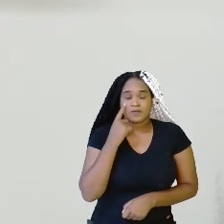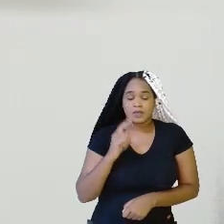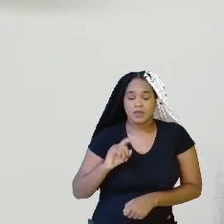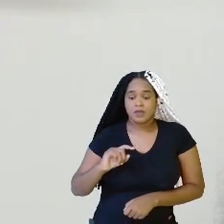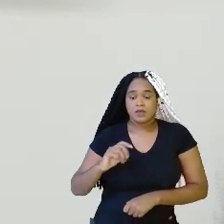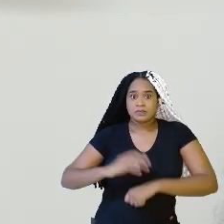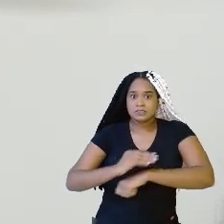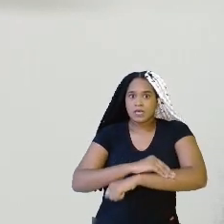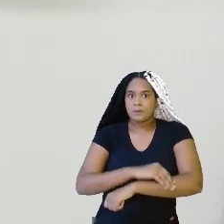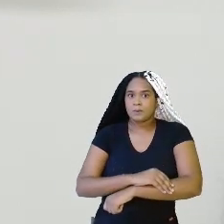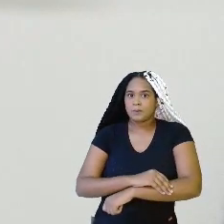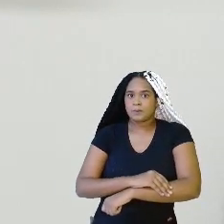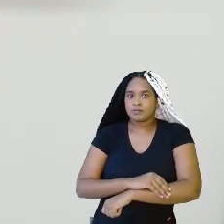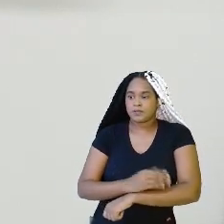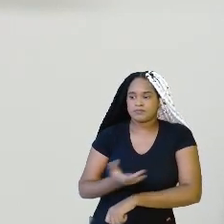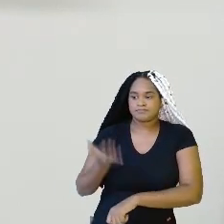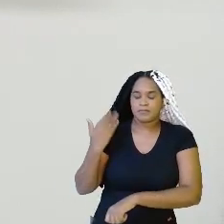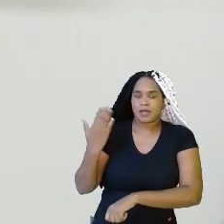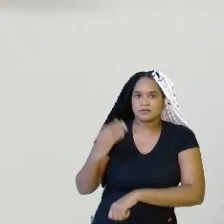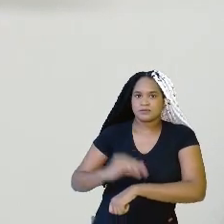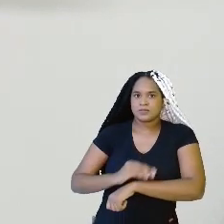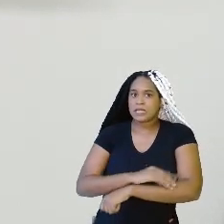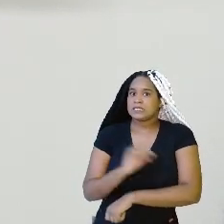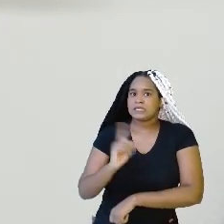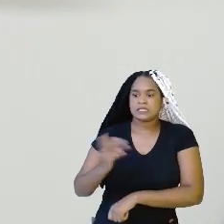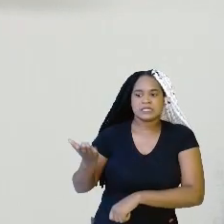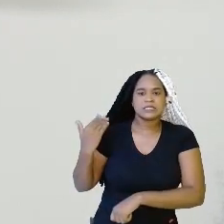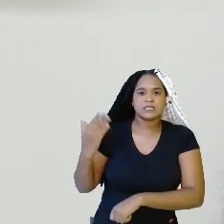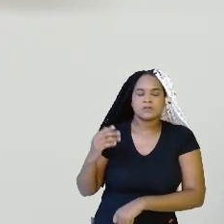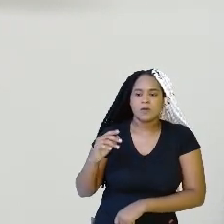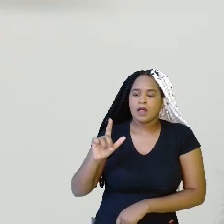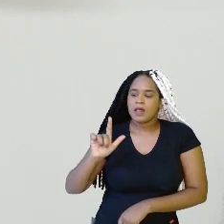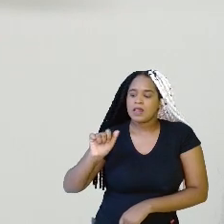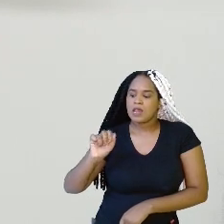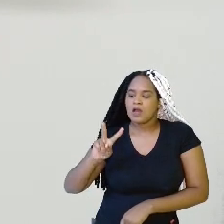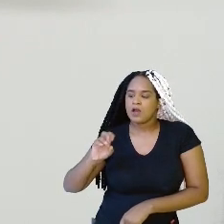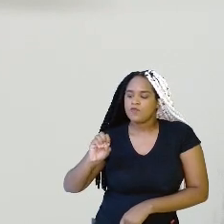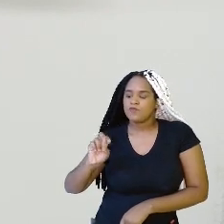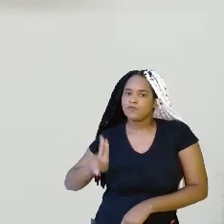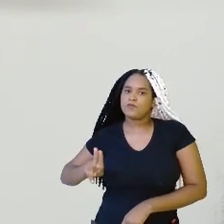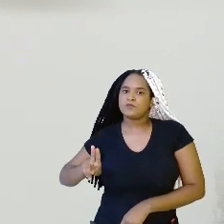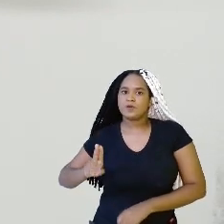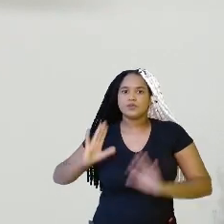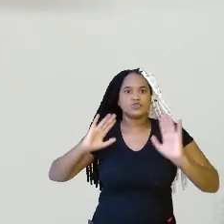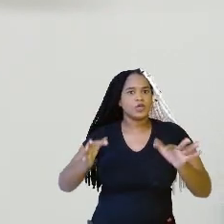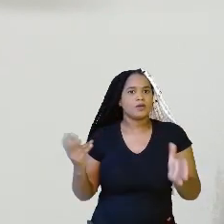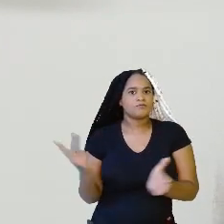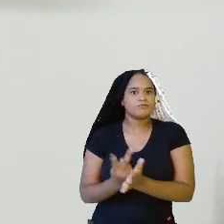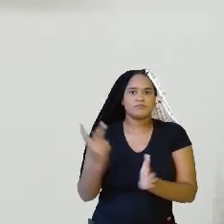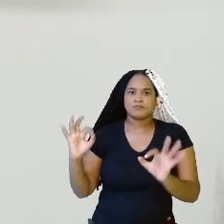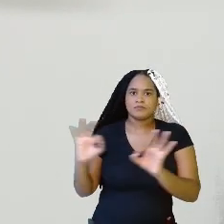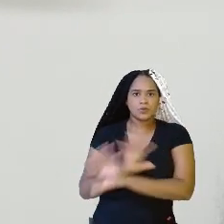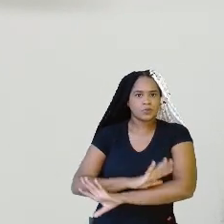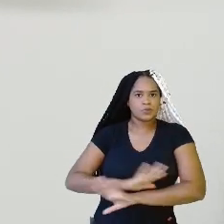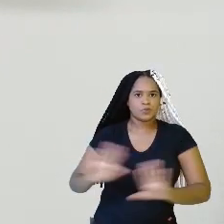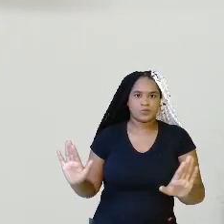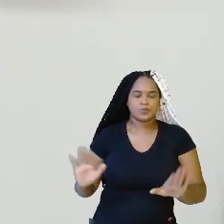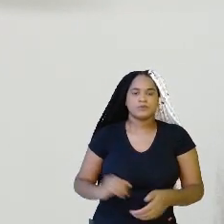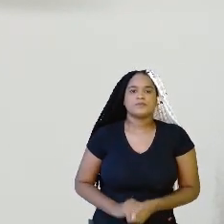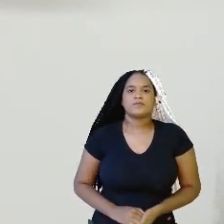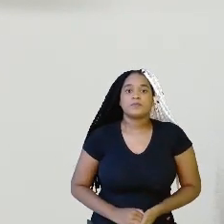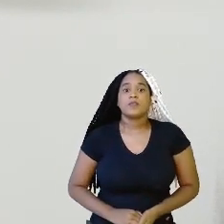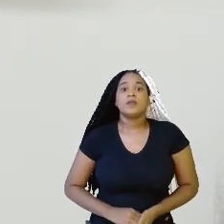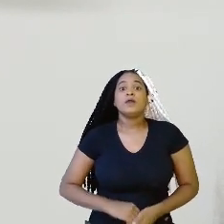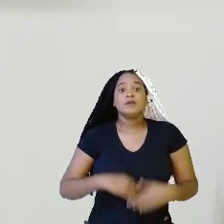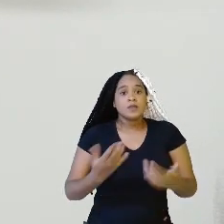dá a ideia de alguma situação que já aconteceu. Então, está no passado. Está aí um bom exercício para